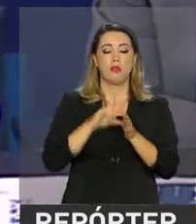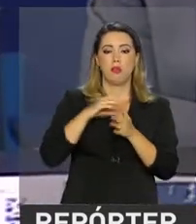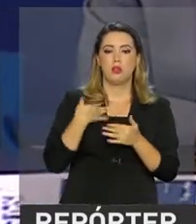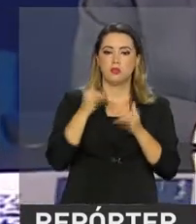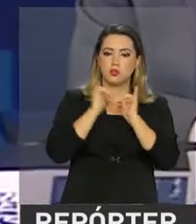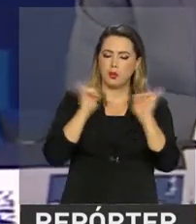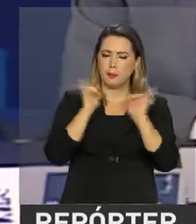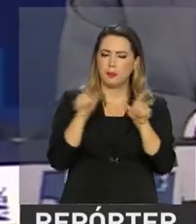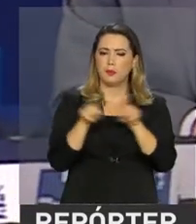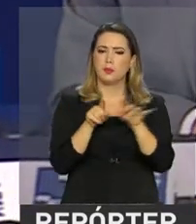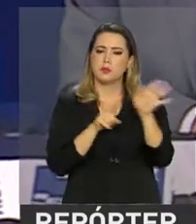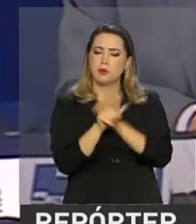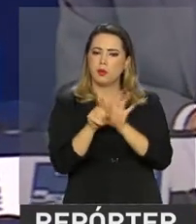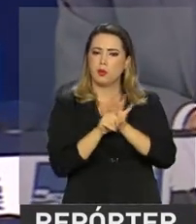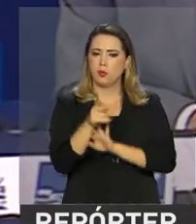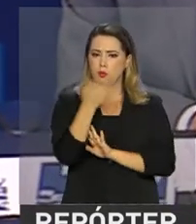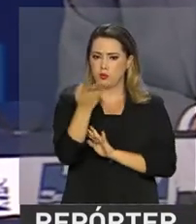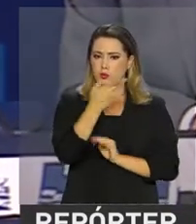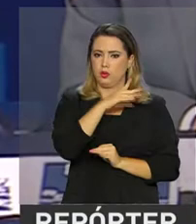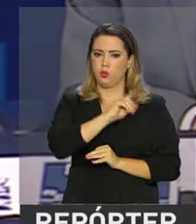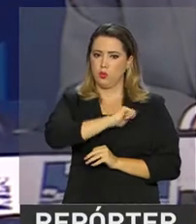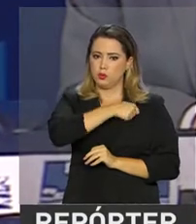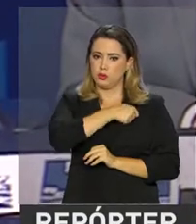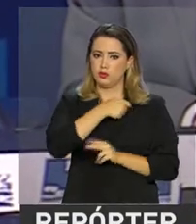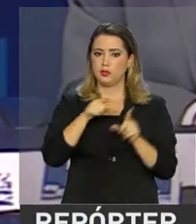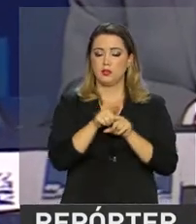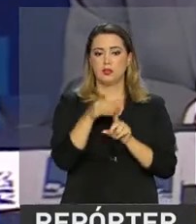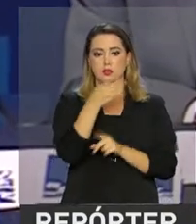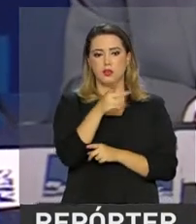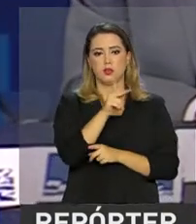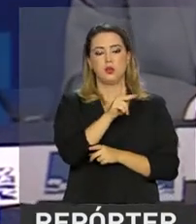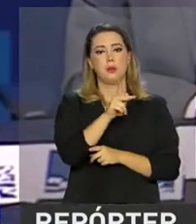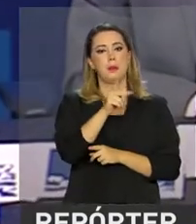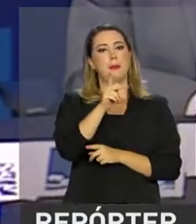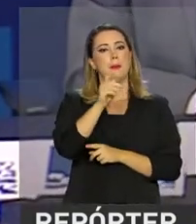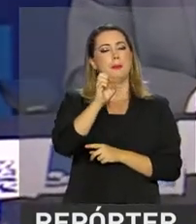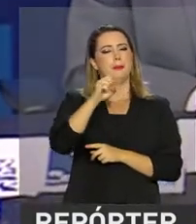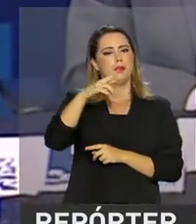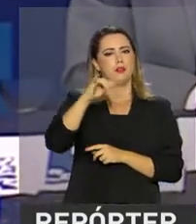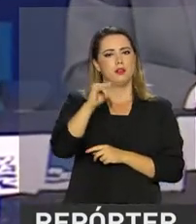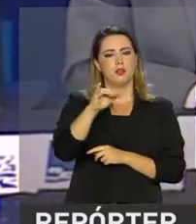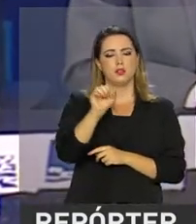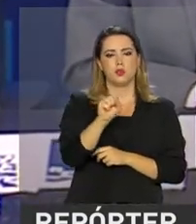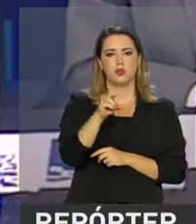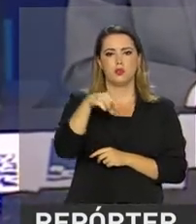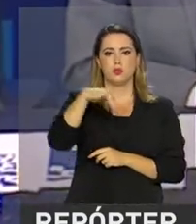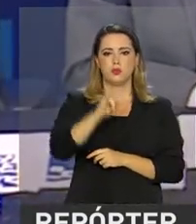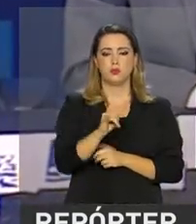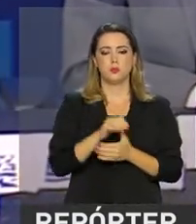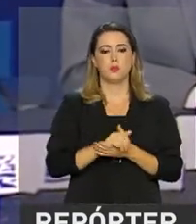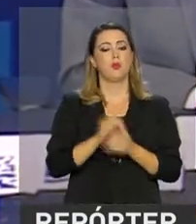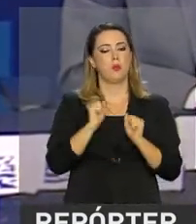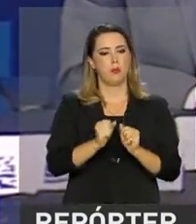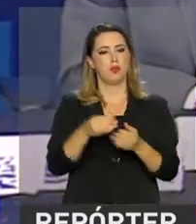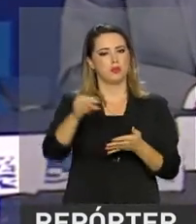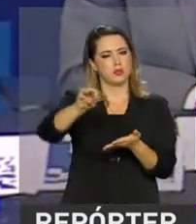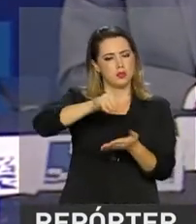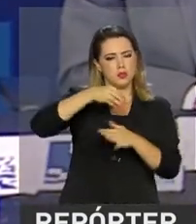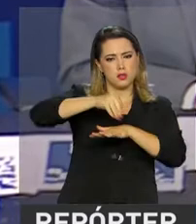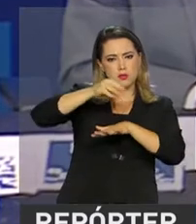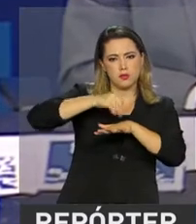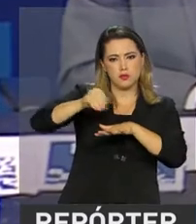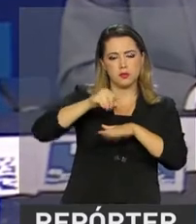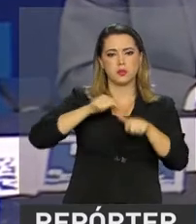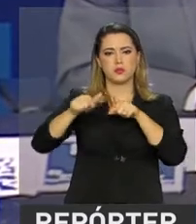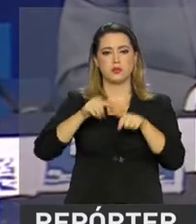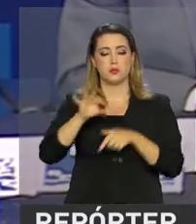para o delegado Dr. Perazzone, para que ele possa trazer algumas informações a respeito da